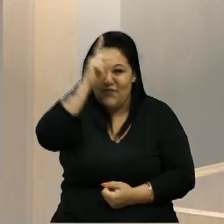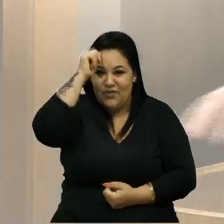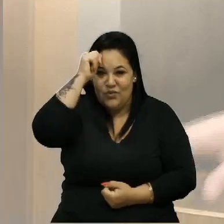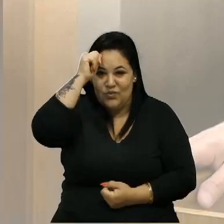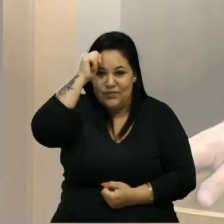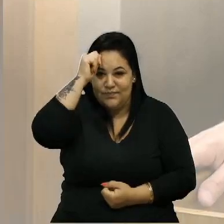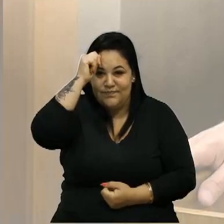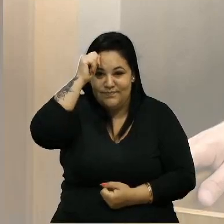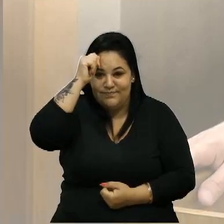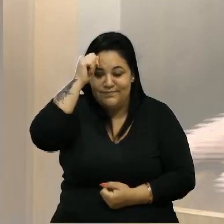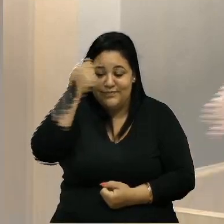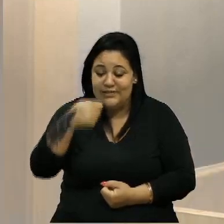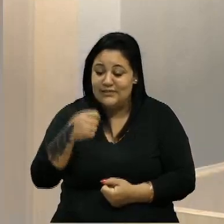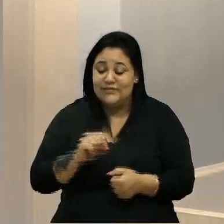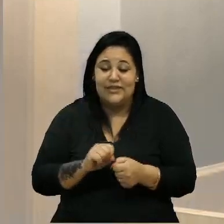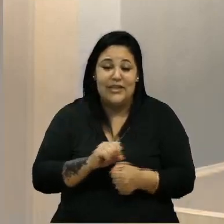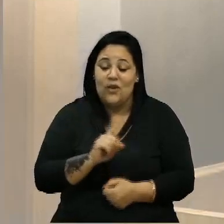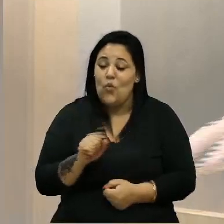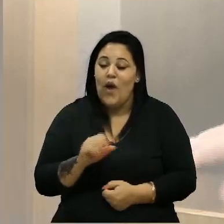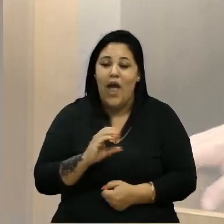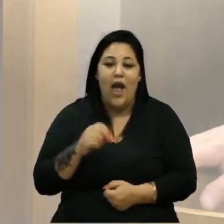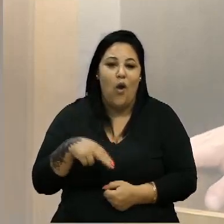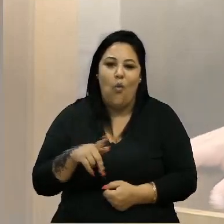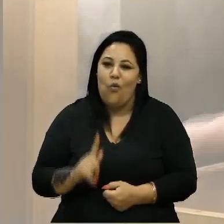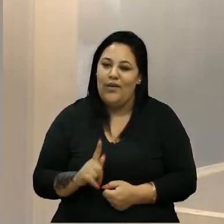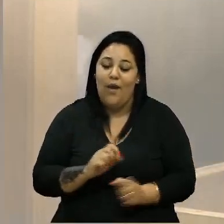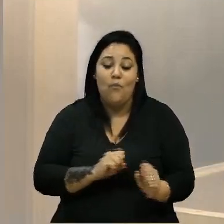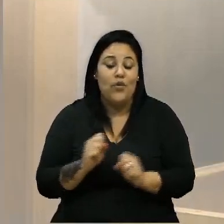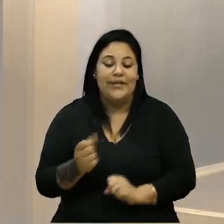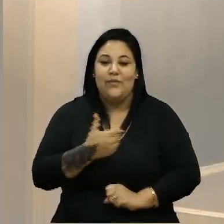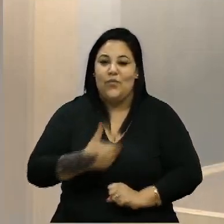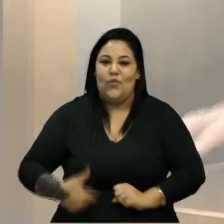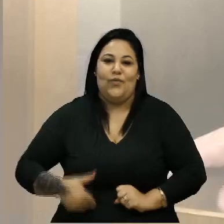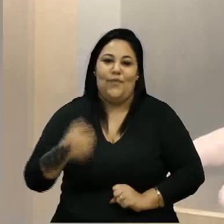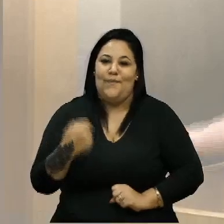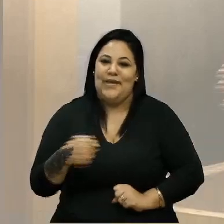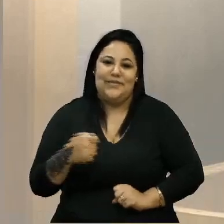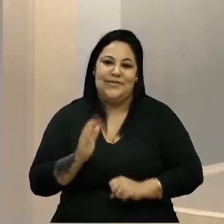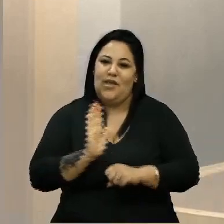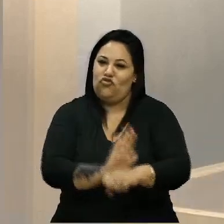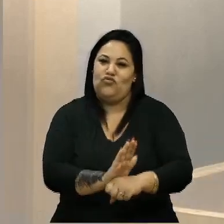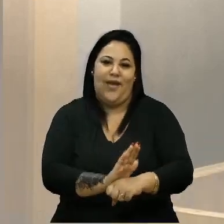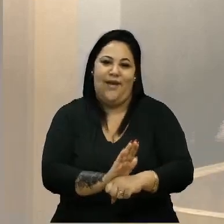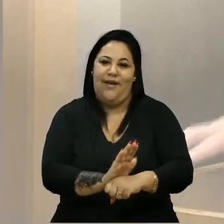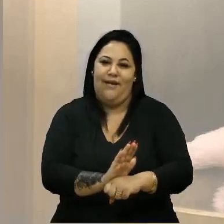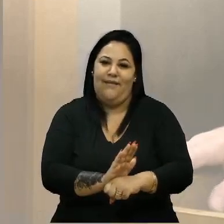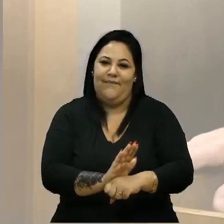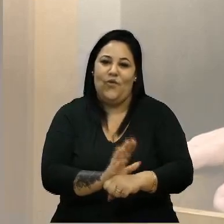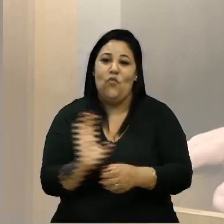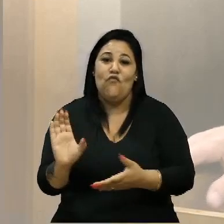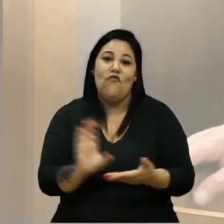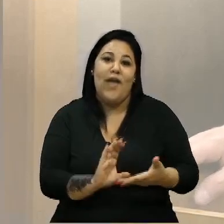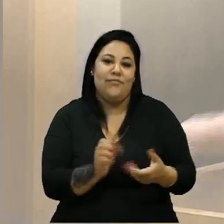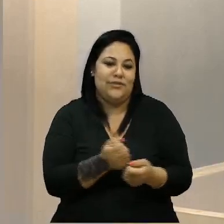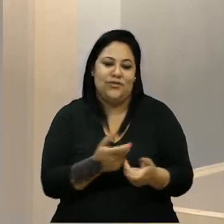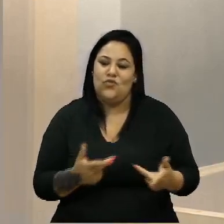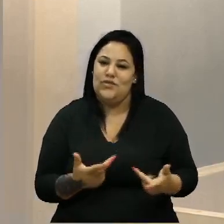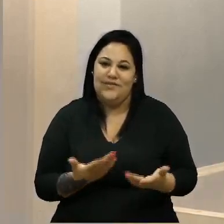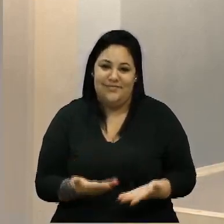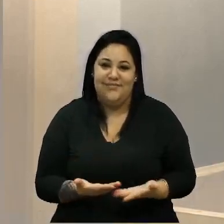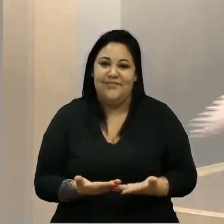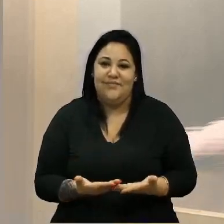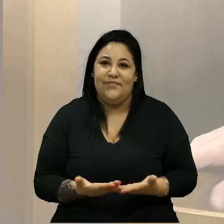as ONGs. O poder público tem que botar a sua mão nisso e auxiliar para que